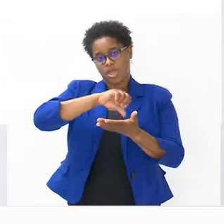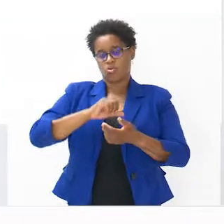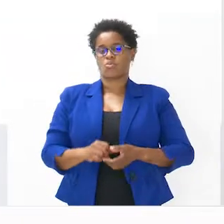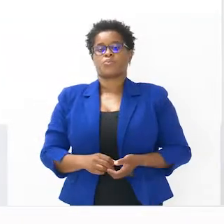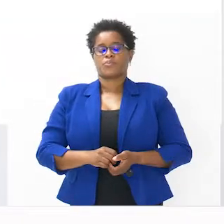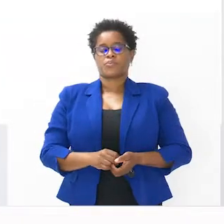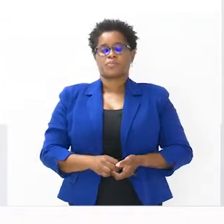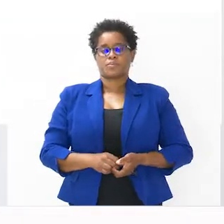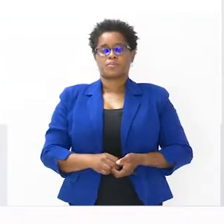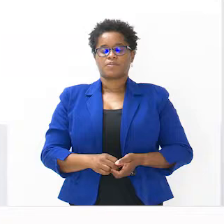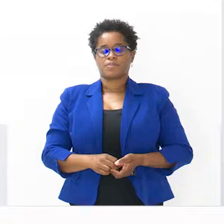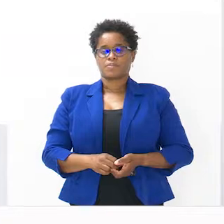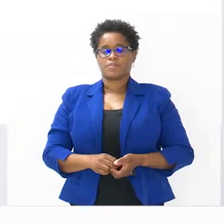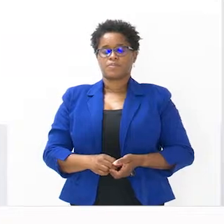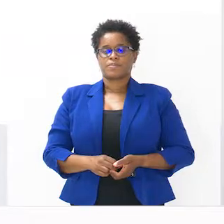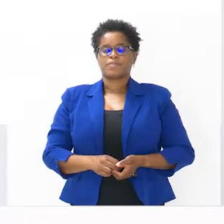meio.